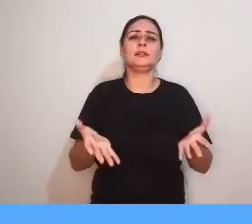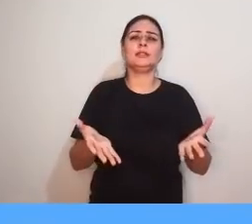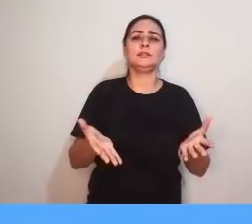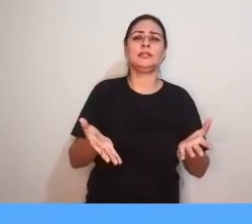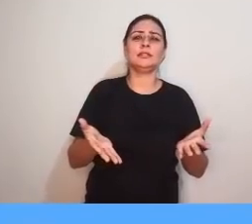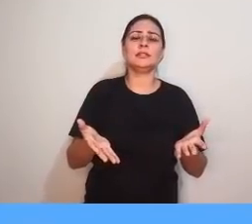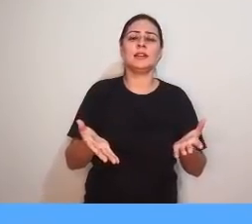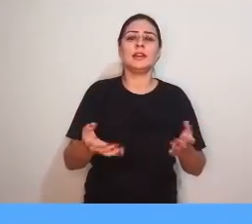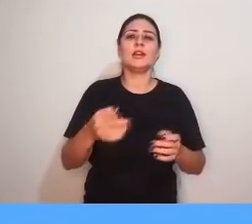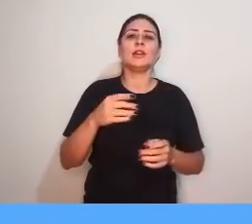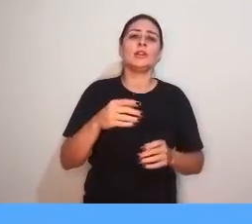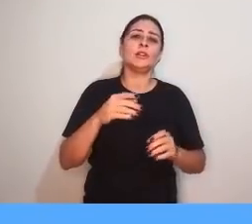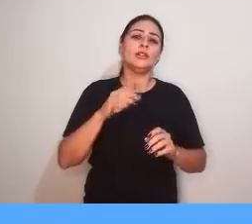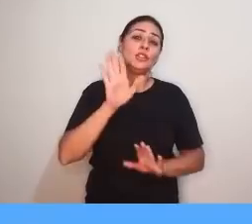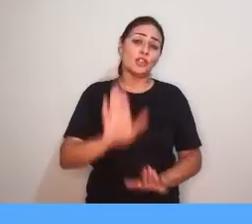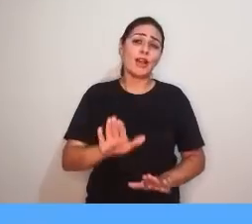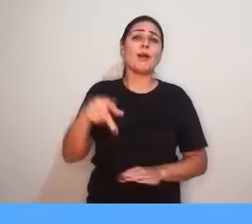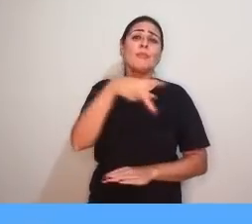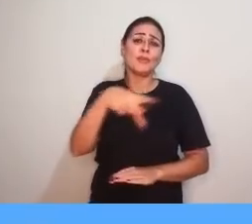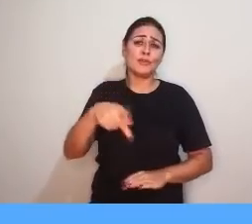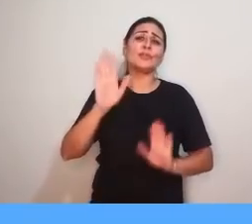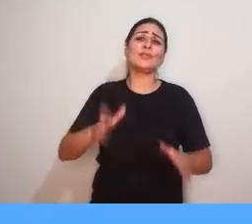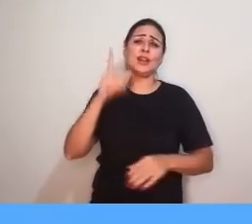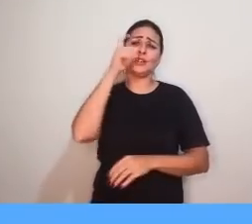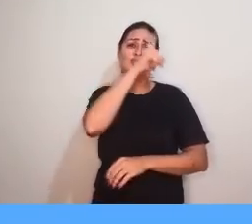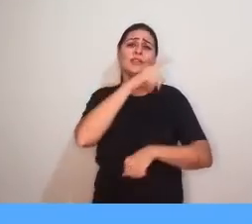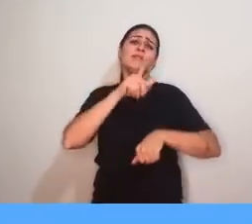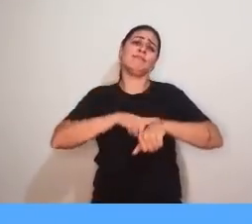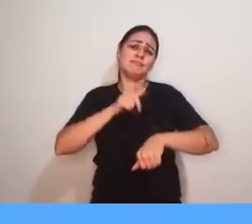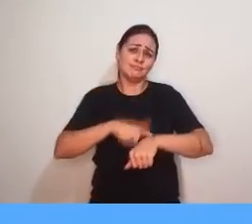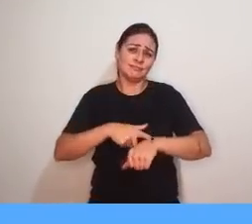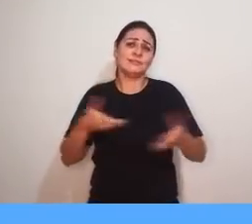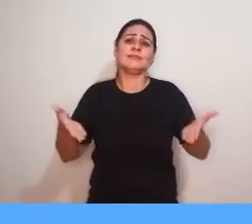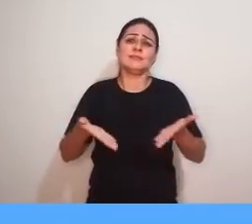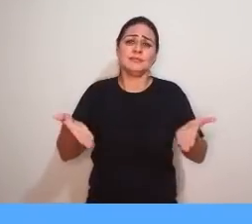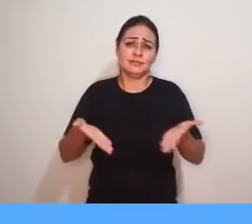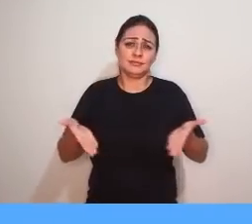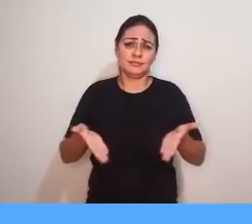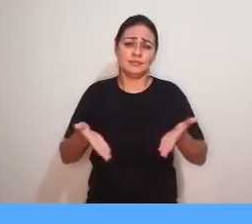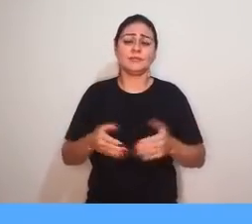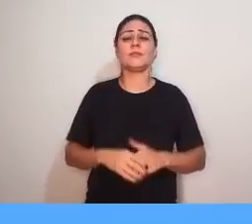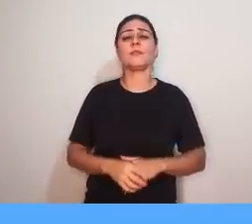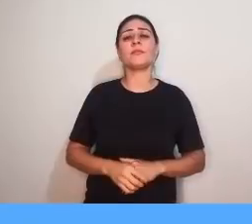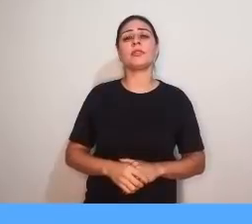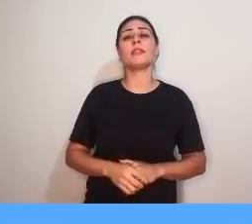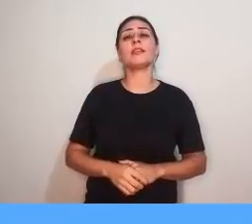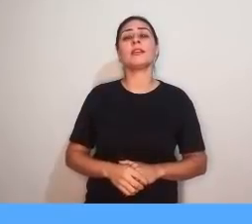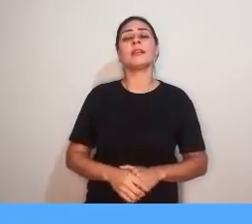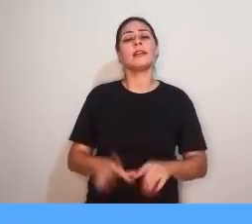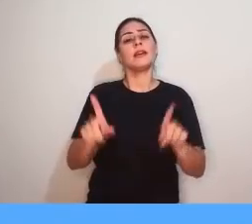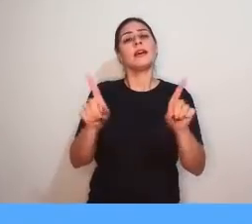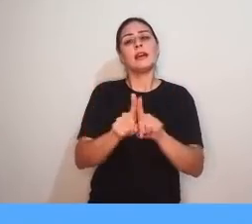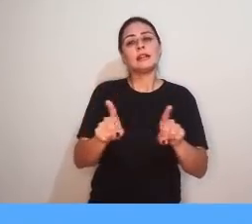extenuante do professor agora nesse momento que a gente está vivendo. Tá? E com relação à diferença, né, que